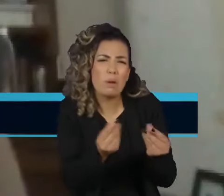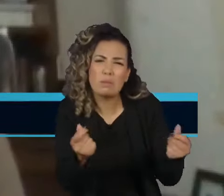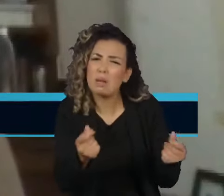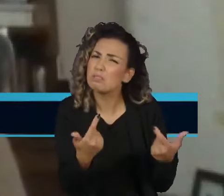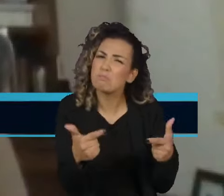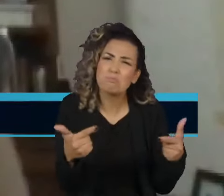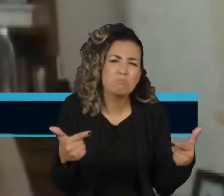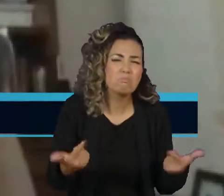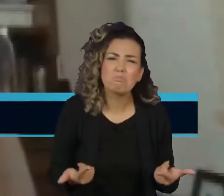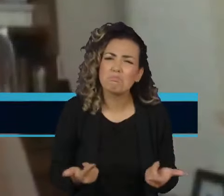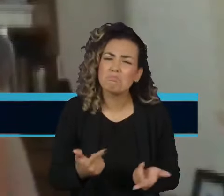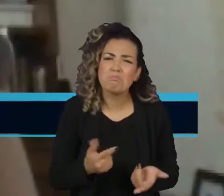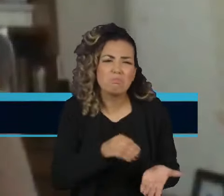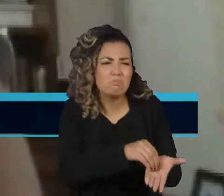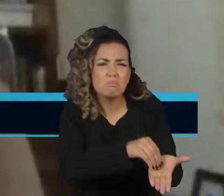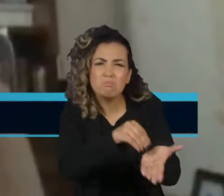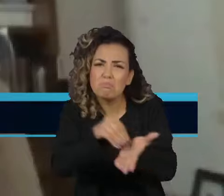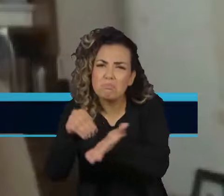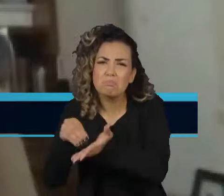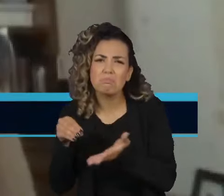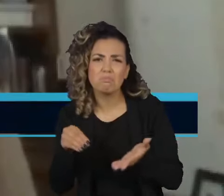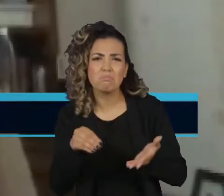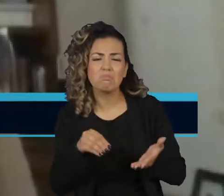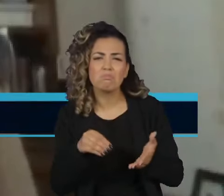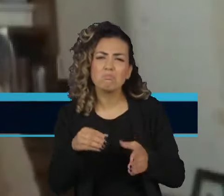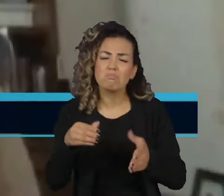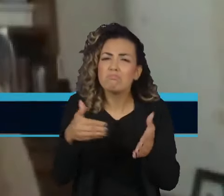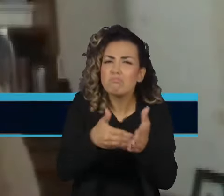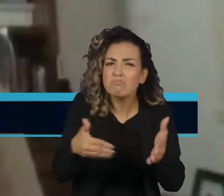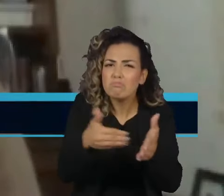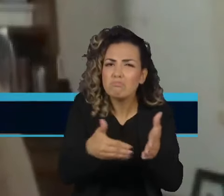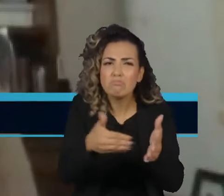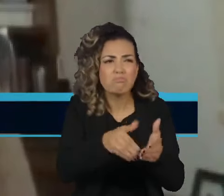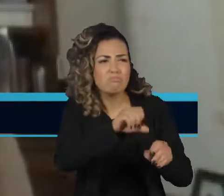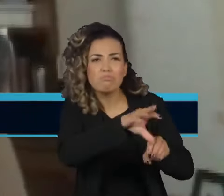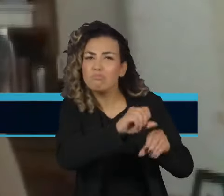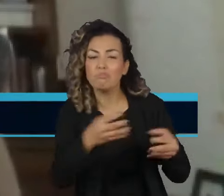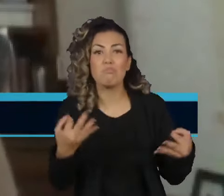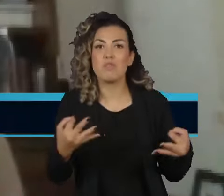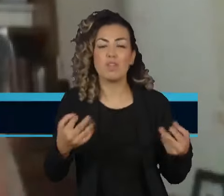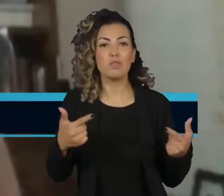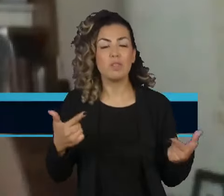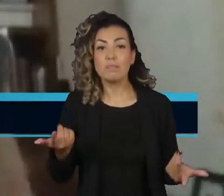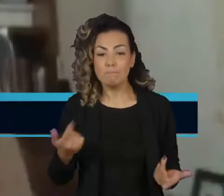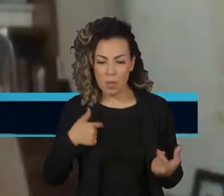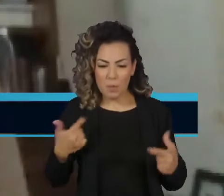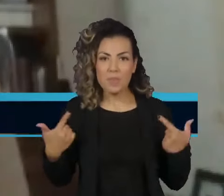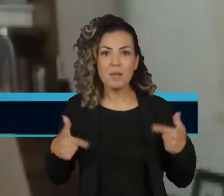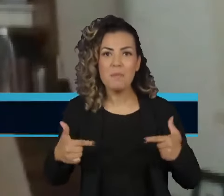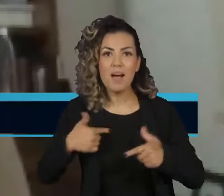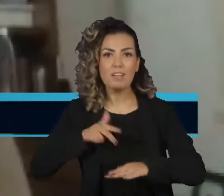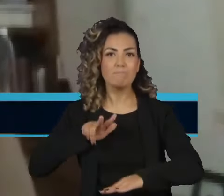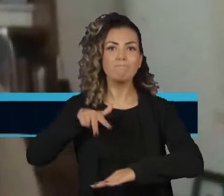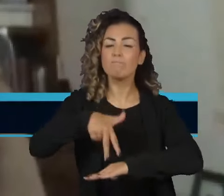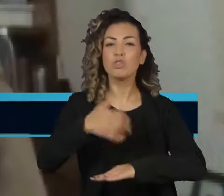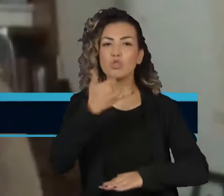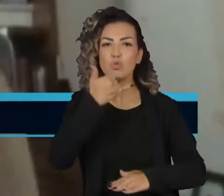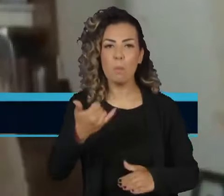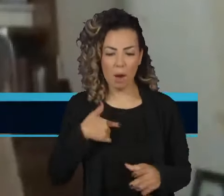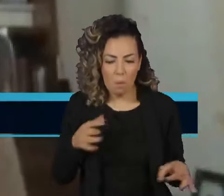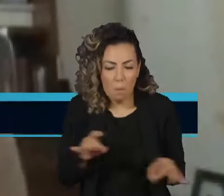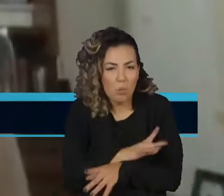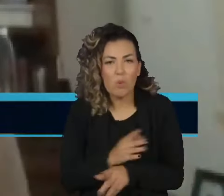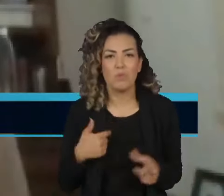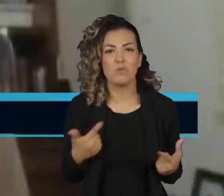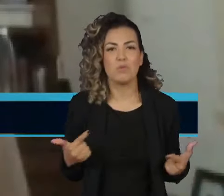da educação muitas vezes esse trabalhador ele não tem as qualificações então infelizmente ele não consegue receber um salário mais alto